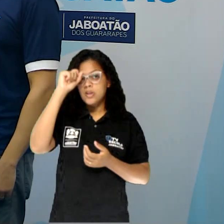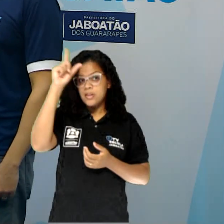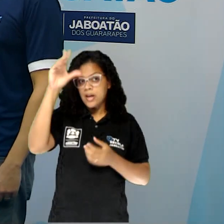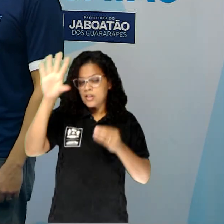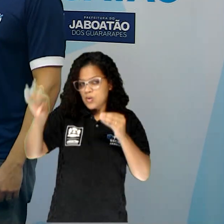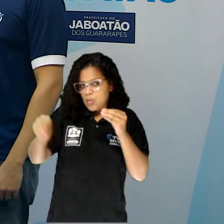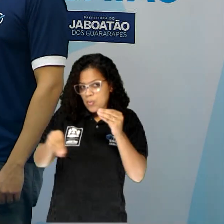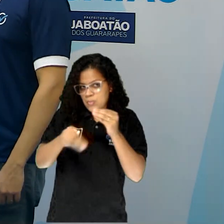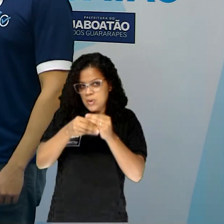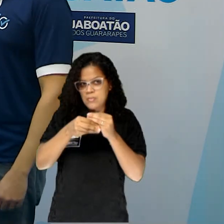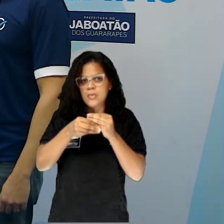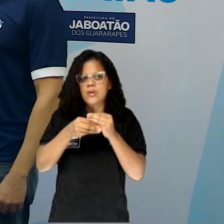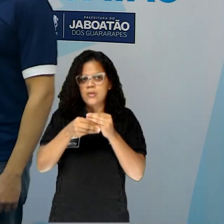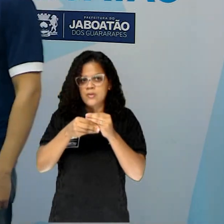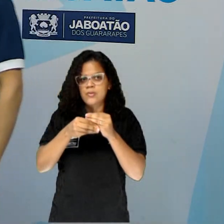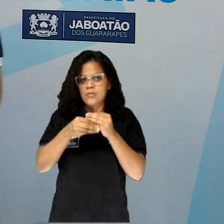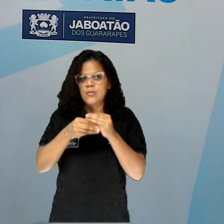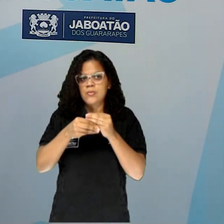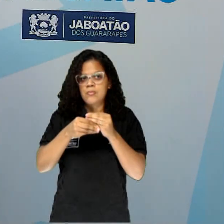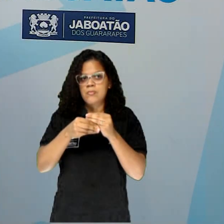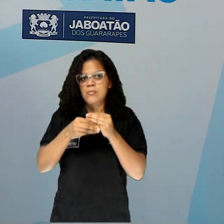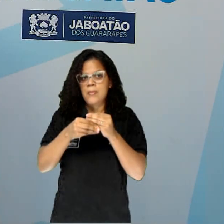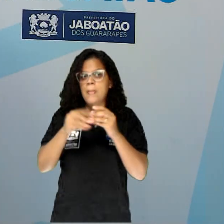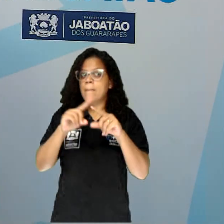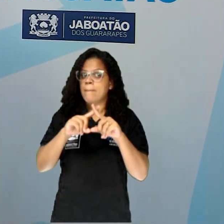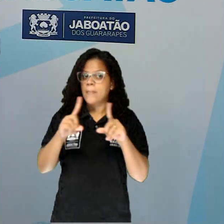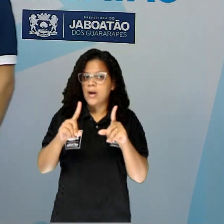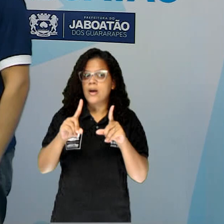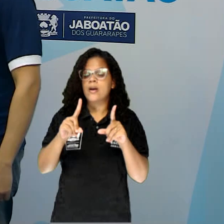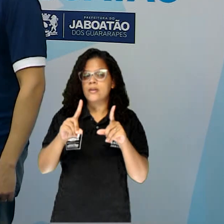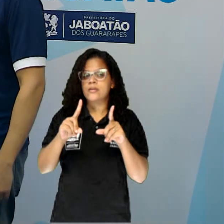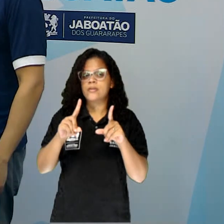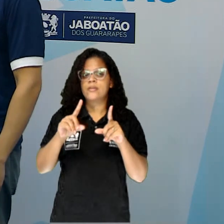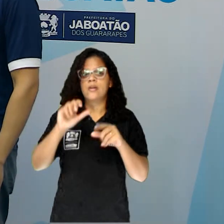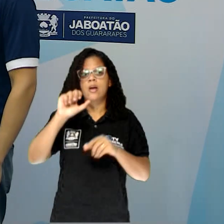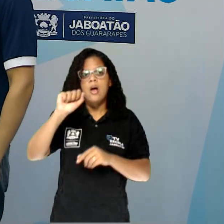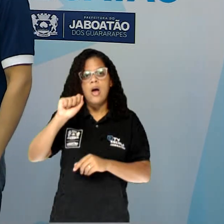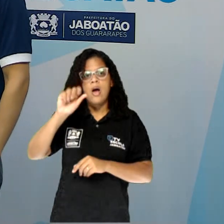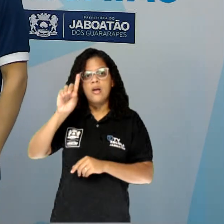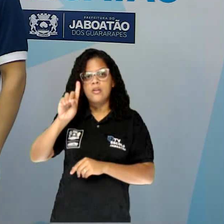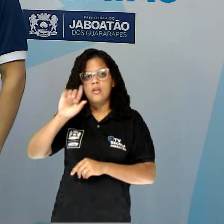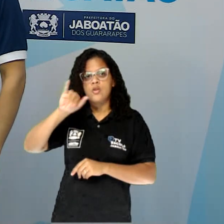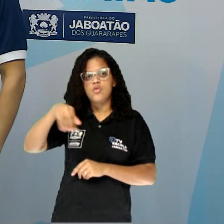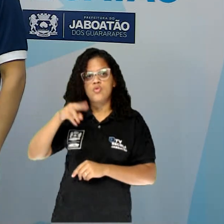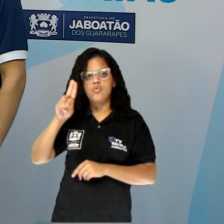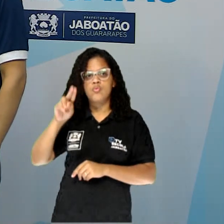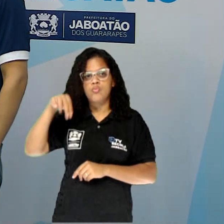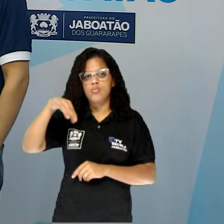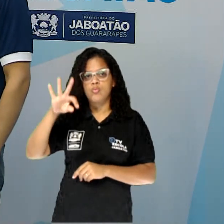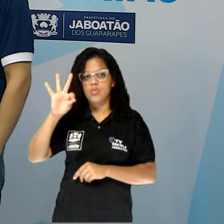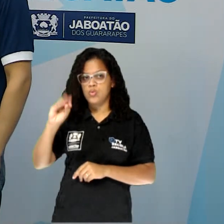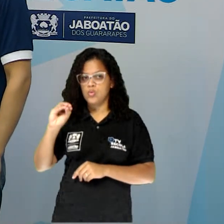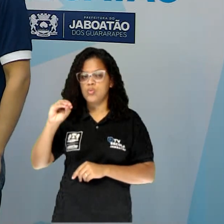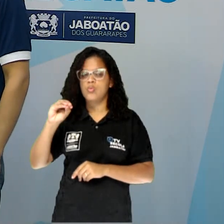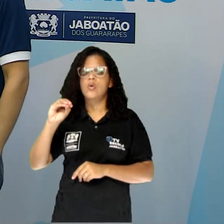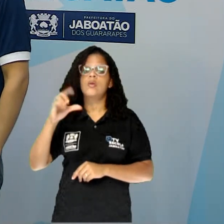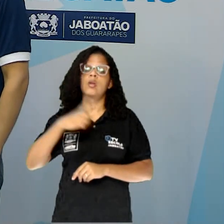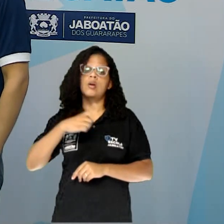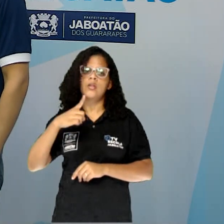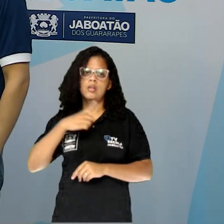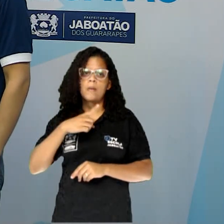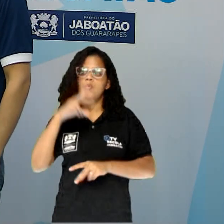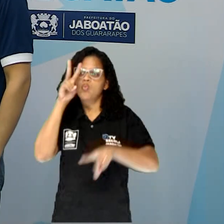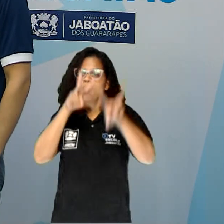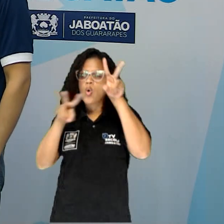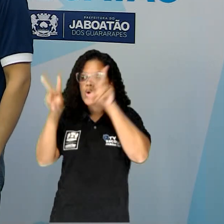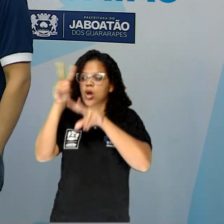complemento, né? Só que na verdade não, será aqui de adjunto. Já do outro lado, observe que eu tenho olhar de criança. Então, diante do